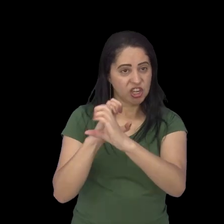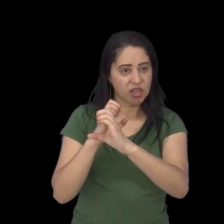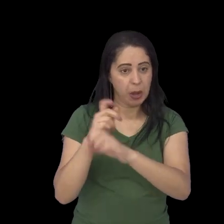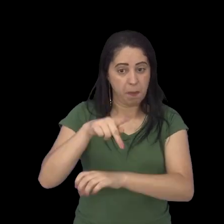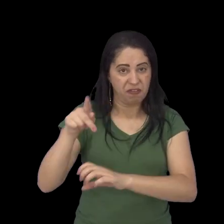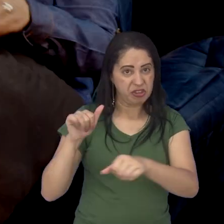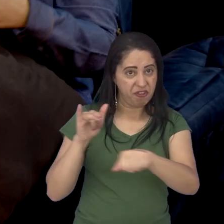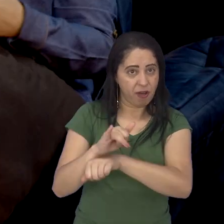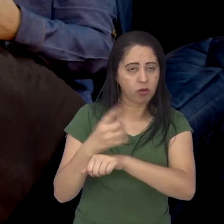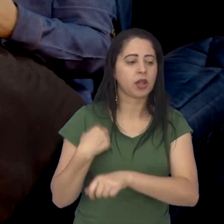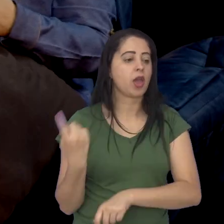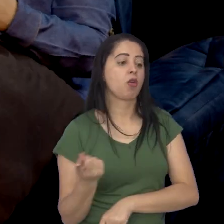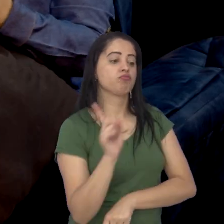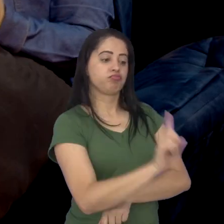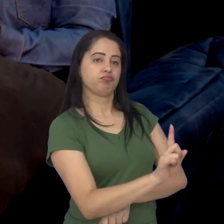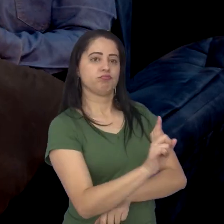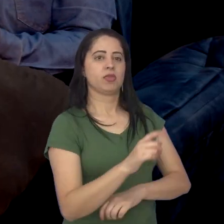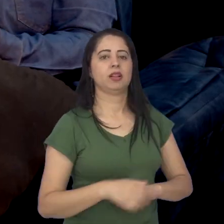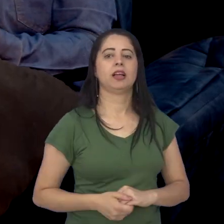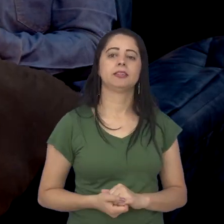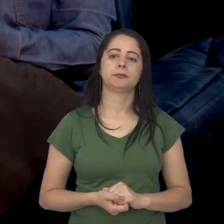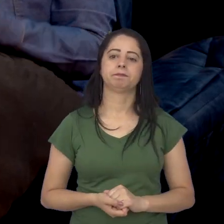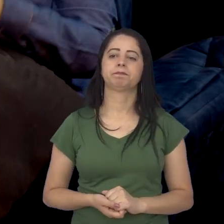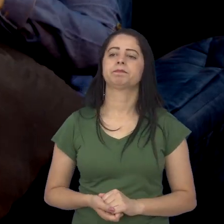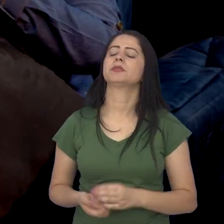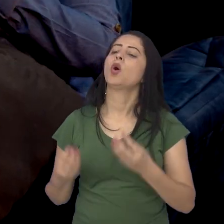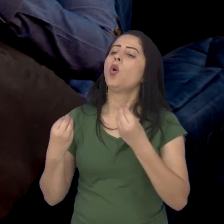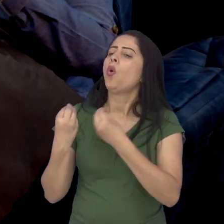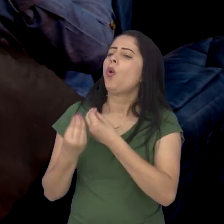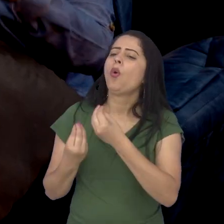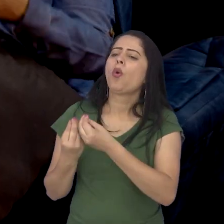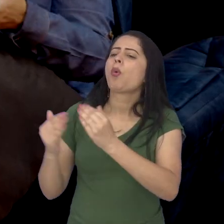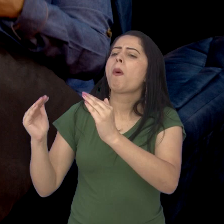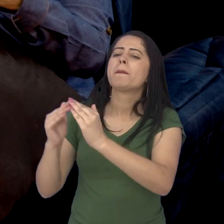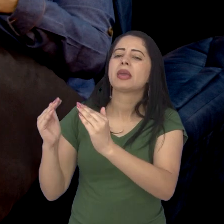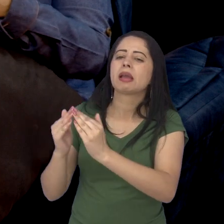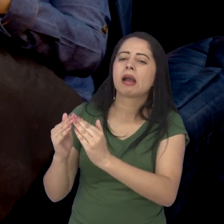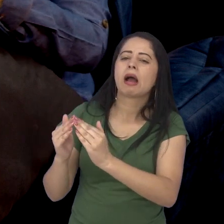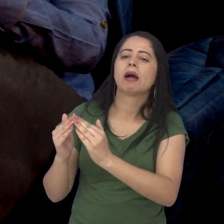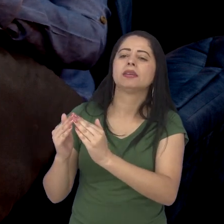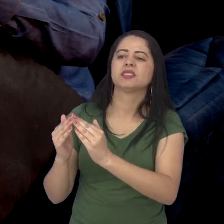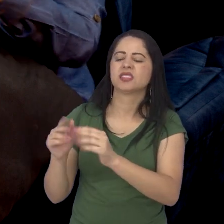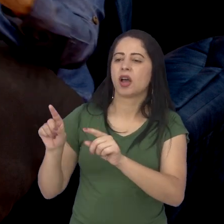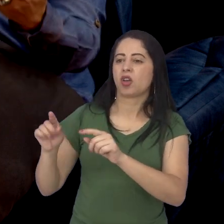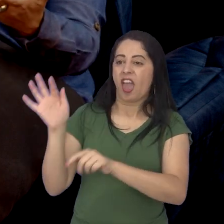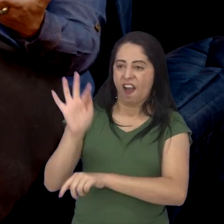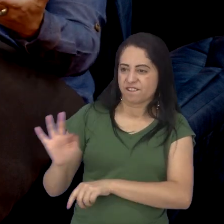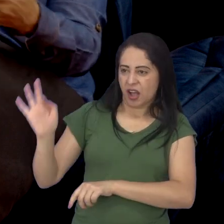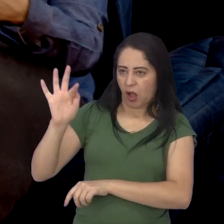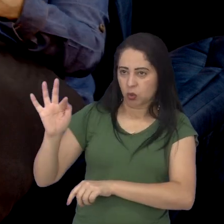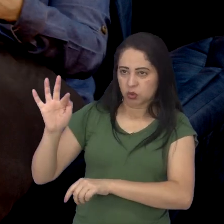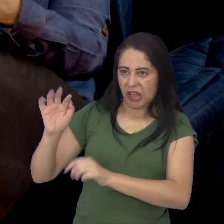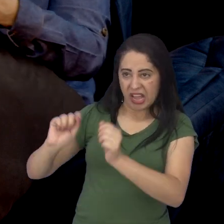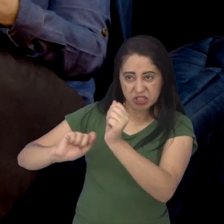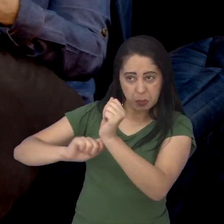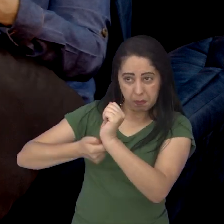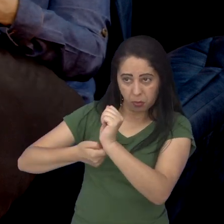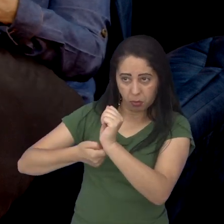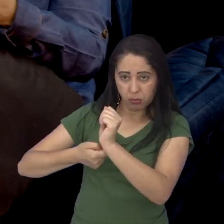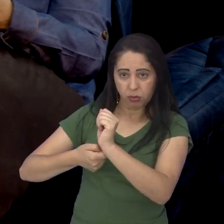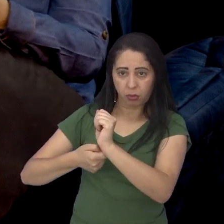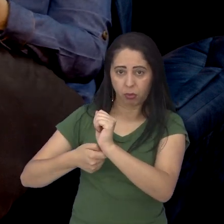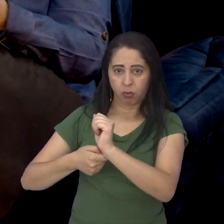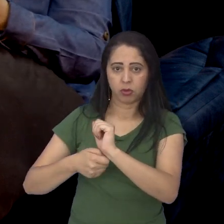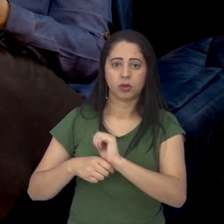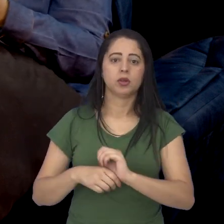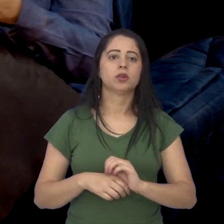aula. E como é que foi isso em casa, Fernanda? Porque aí depois, né, você trancou a faculdade, você concluiu a de